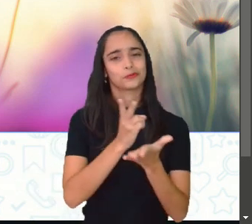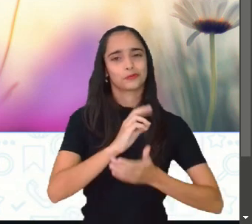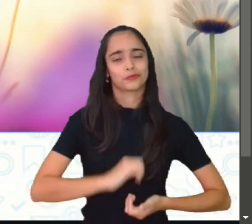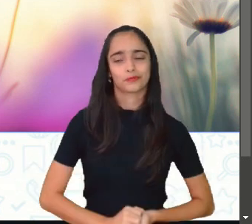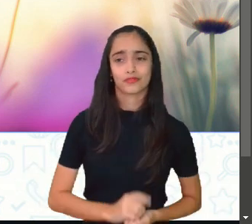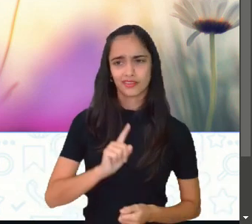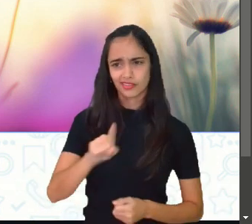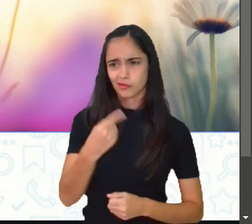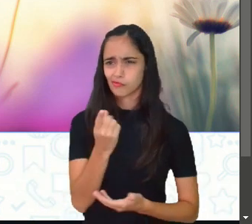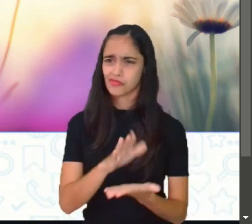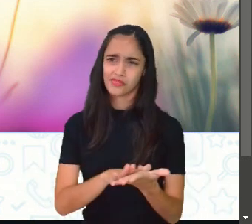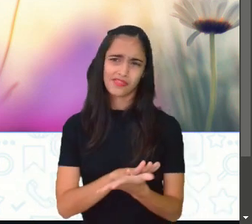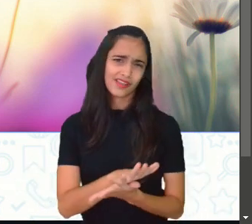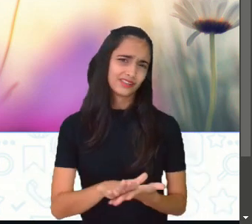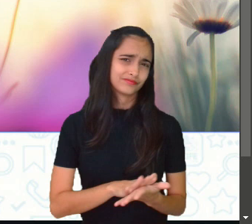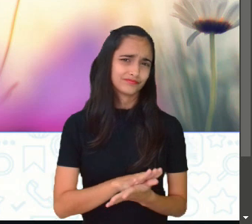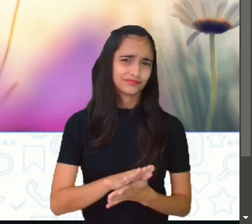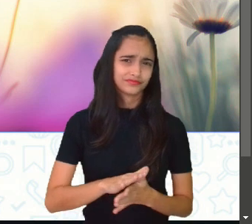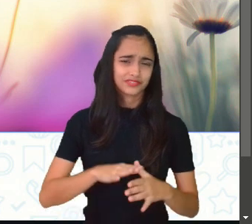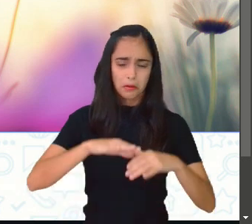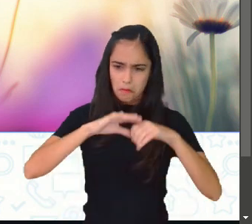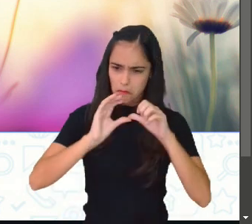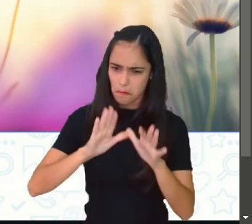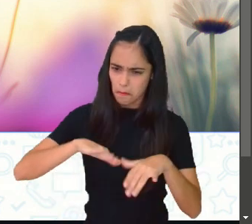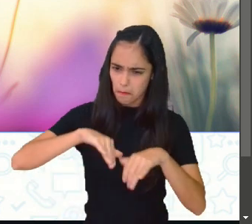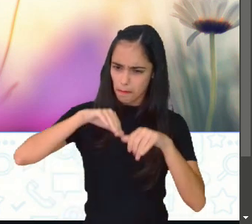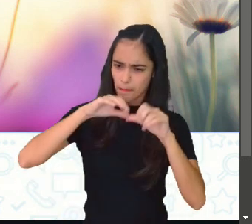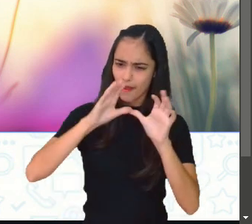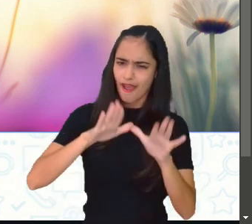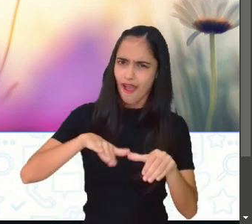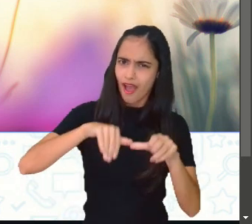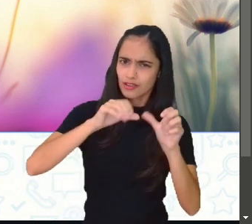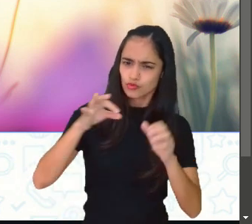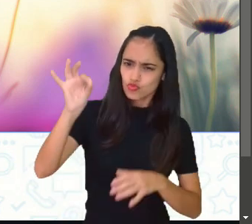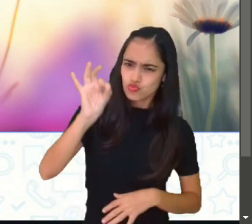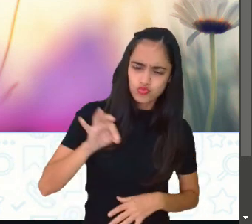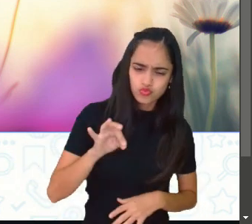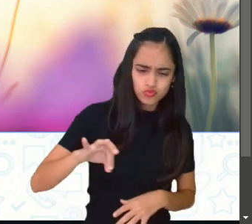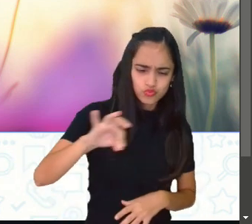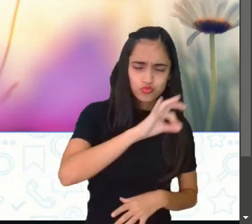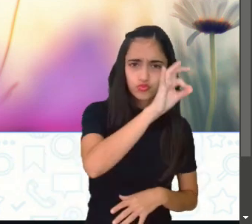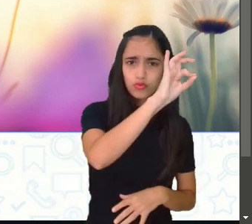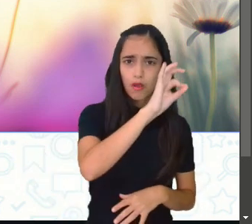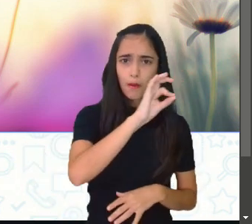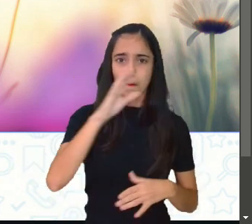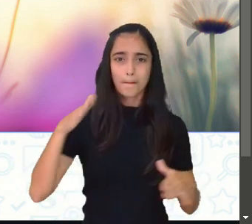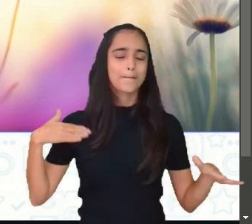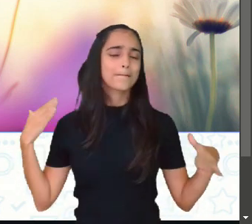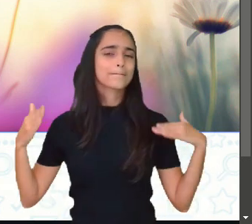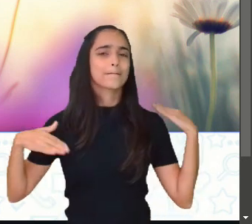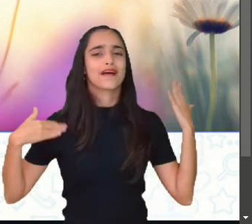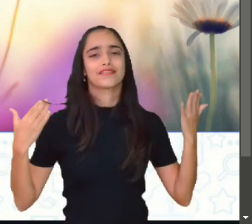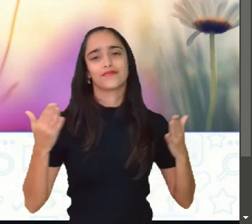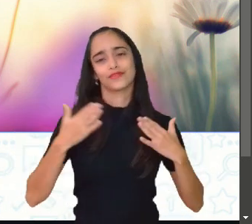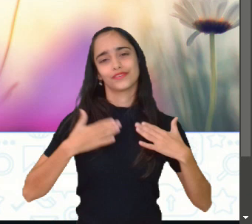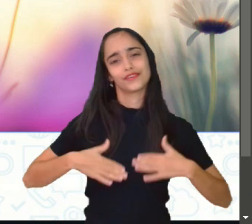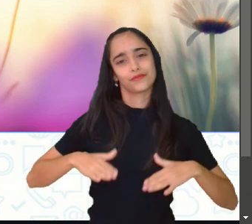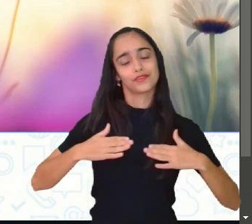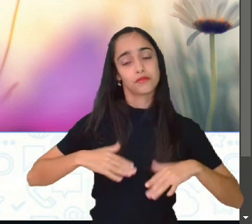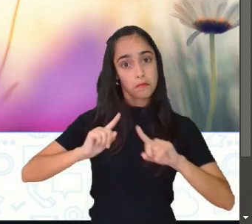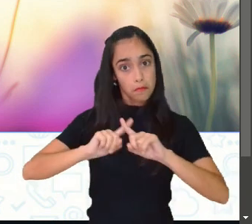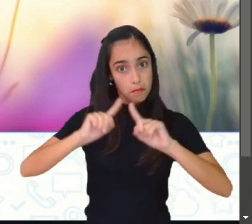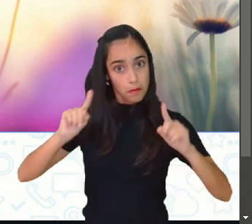nada. Pássaros, abelhas e salamandras passeavam tranquilos, remexiam-se ao sol. Mas borboletas,